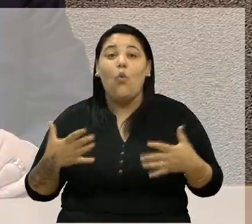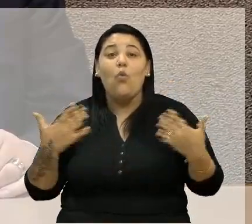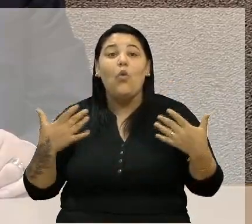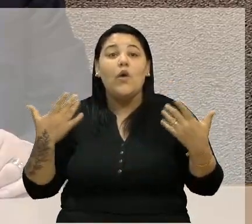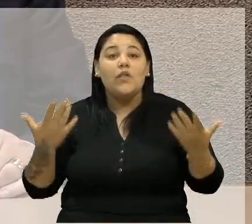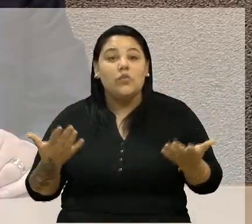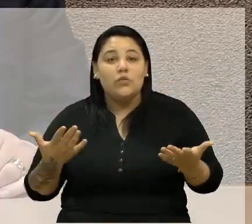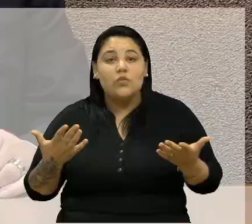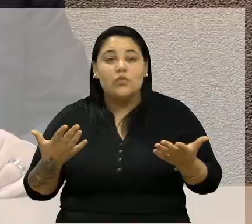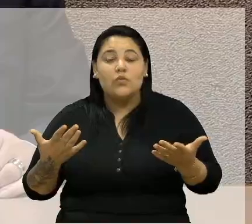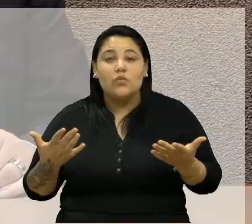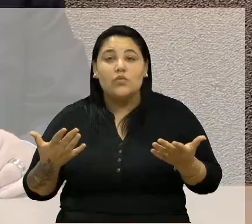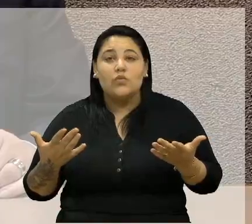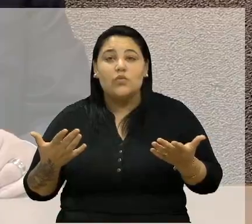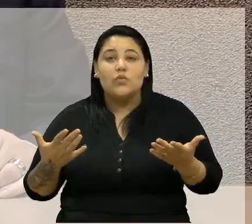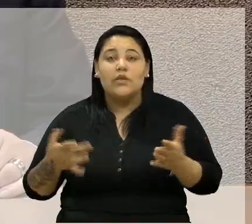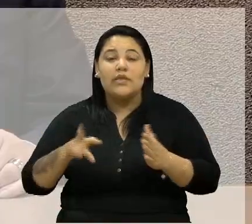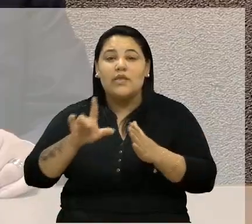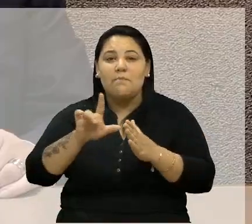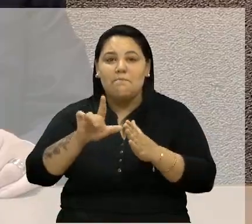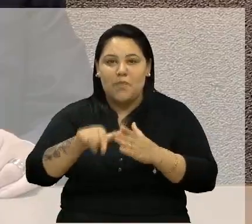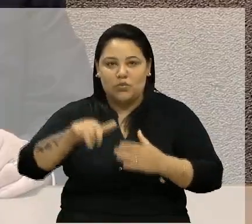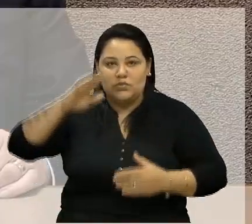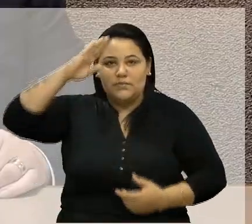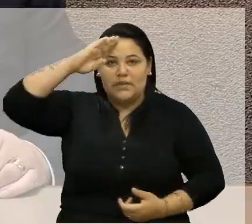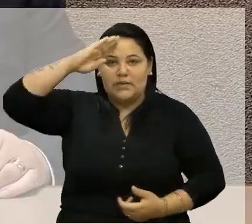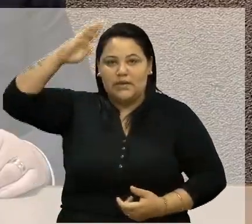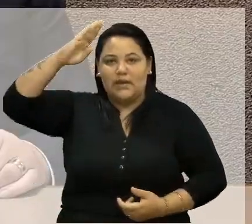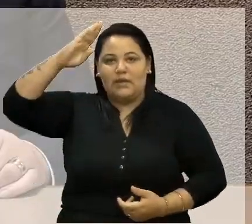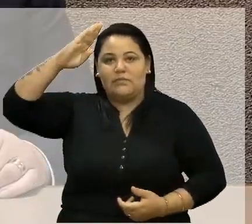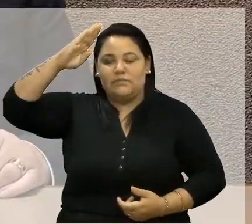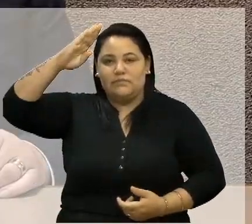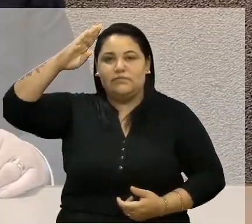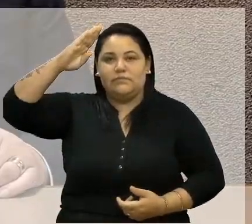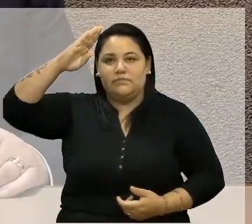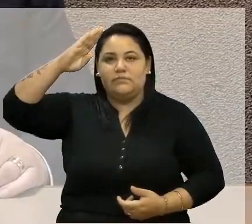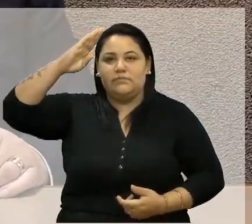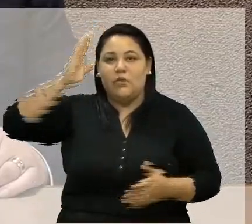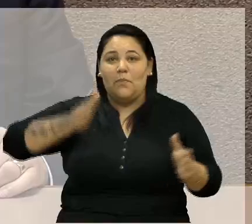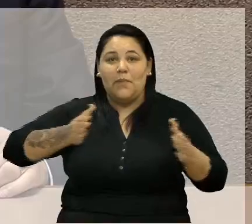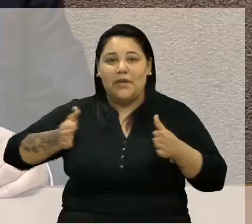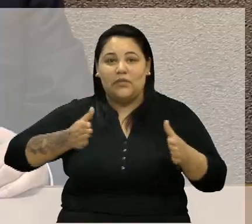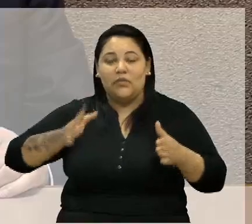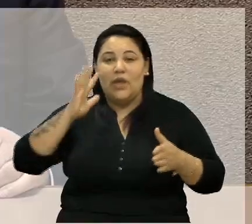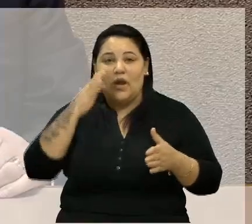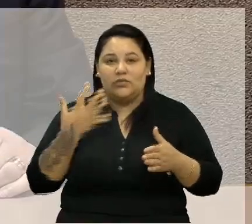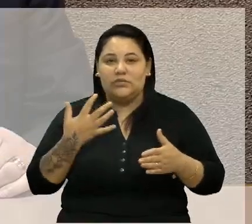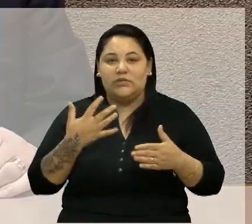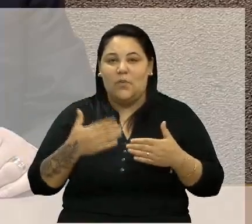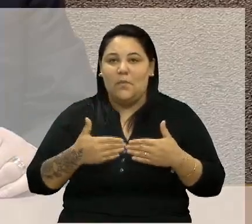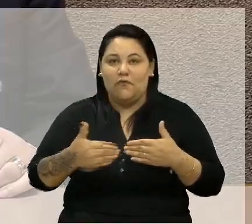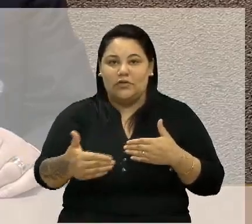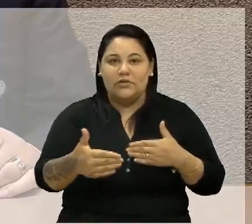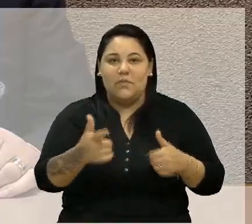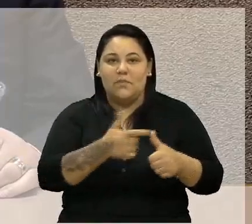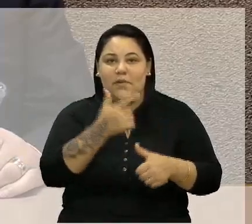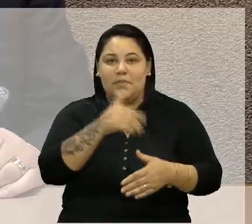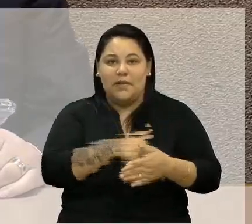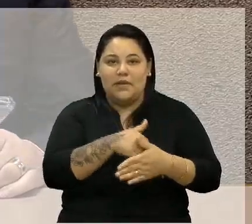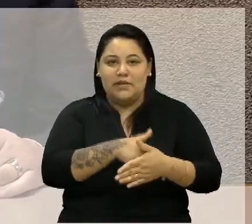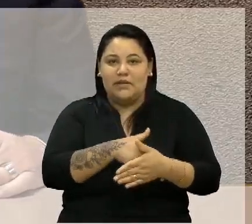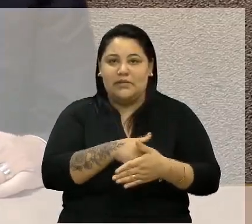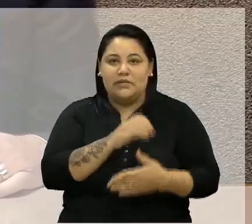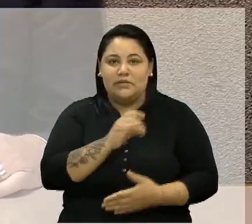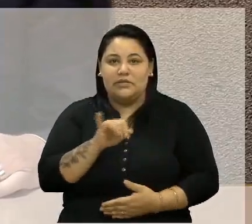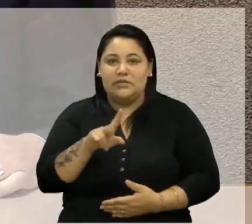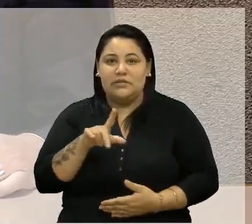depois dos militares, né? Dos militares para cá, quando que houve a primeira eleição de um civil, que foi